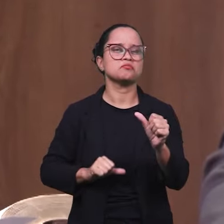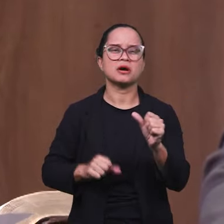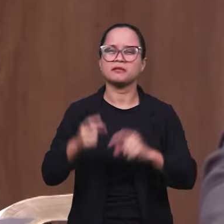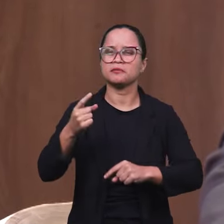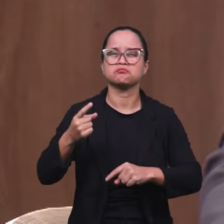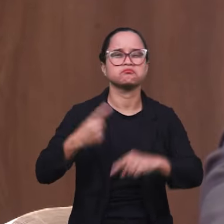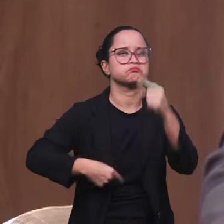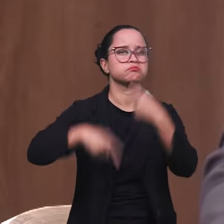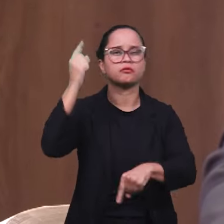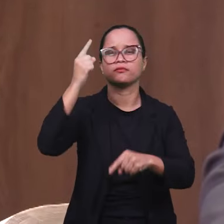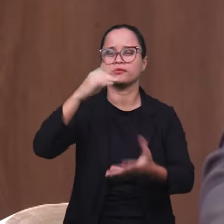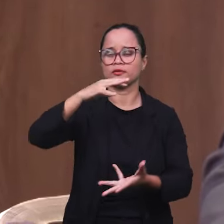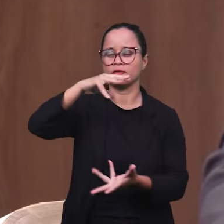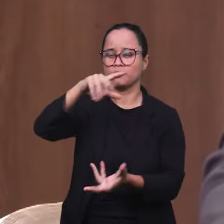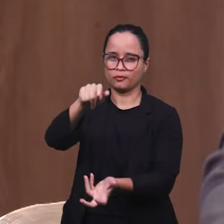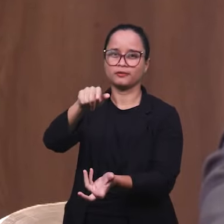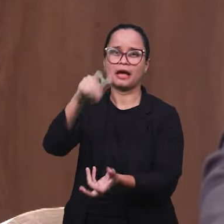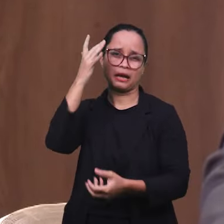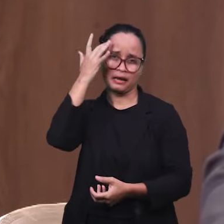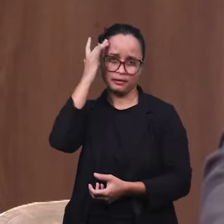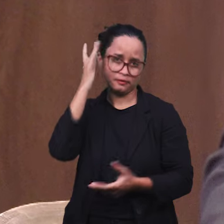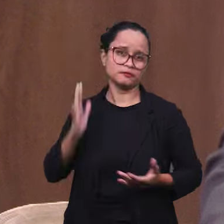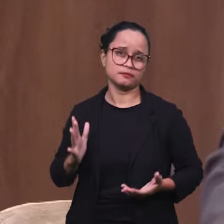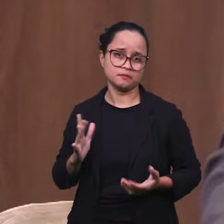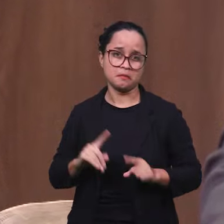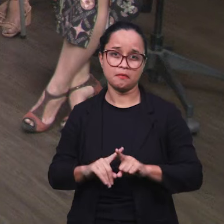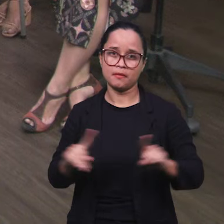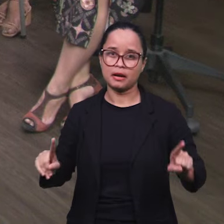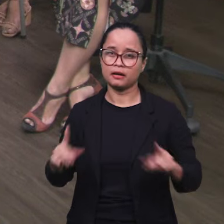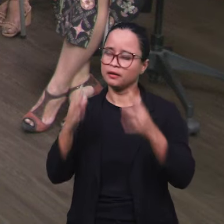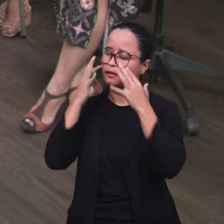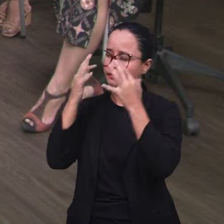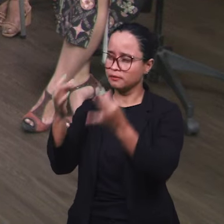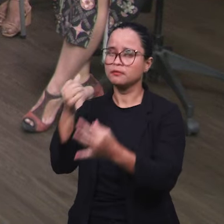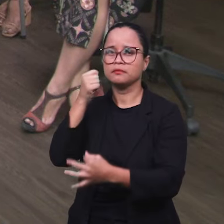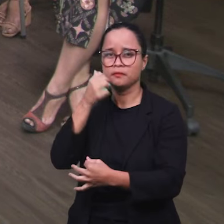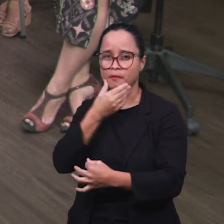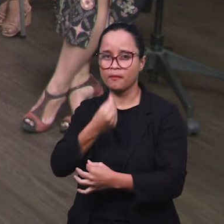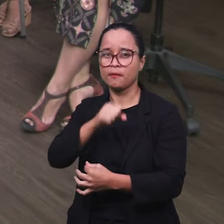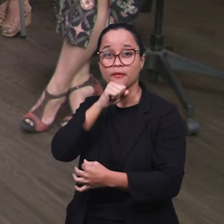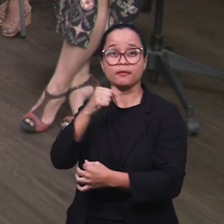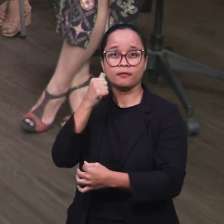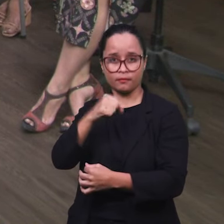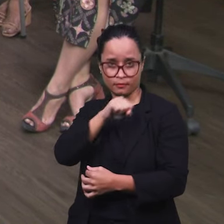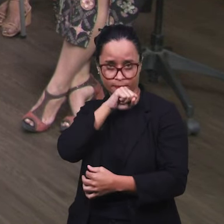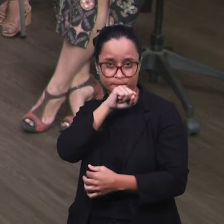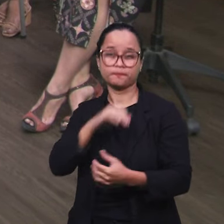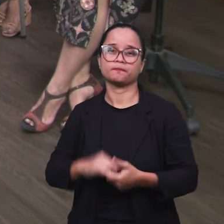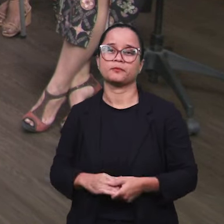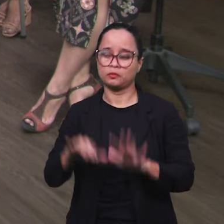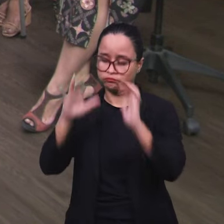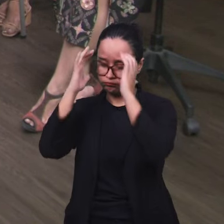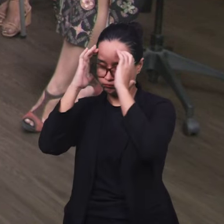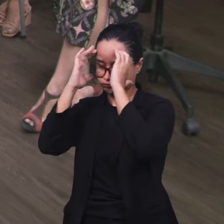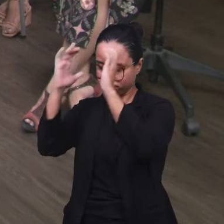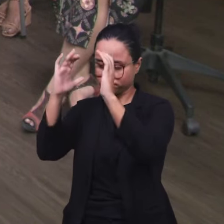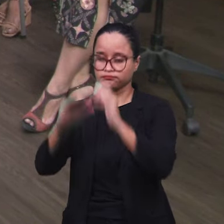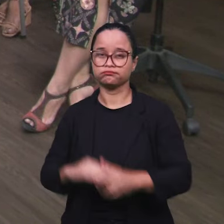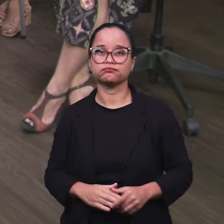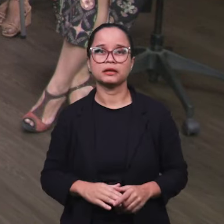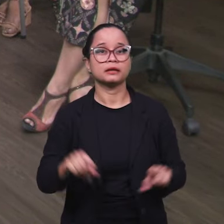ele vai revolucionar o mundo. Ele acha, não é? Mas ouve o que seu pai está dizendo, não é?